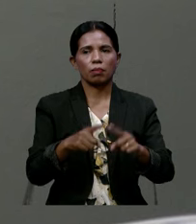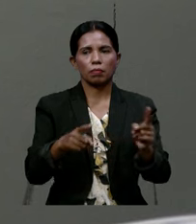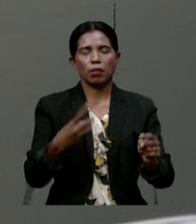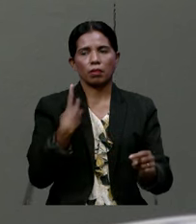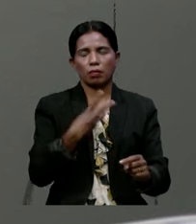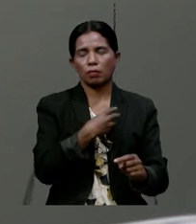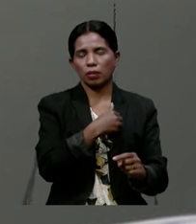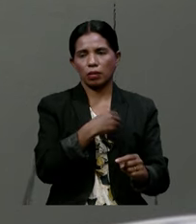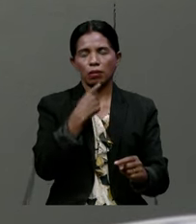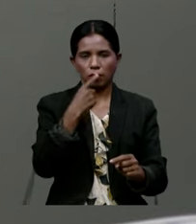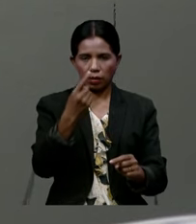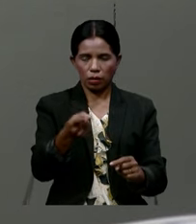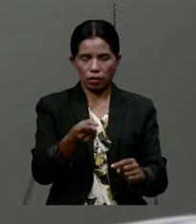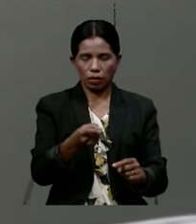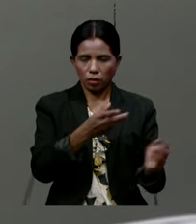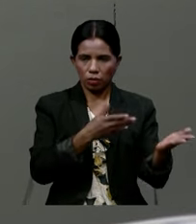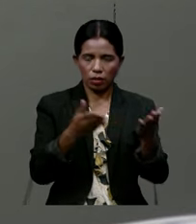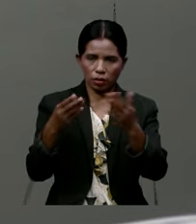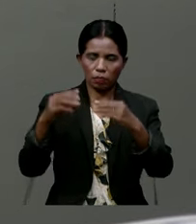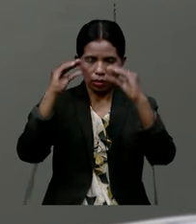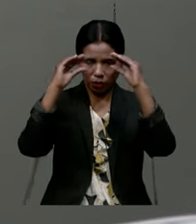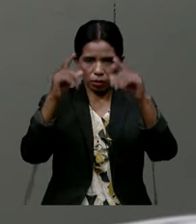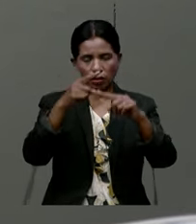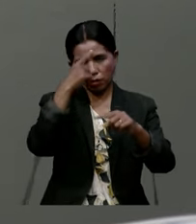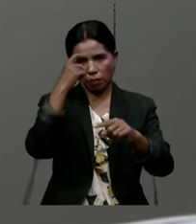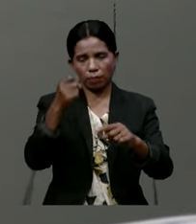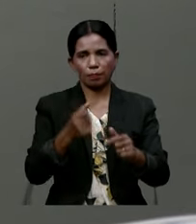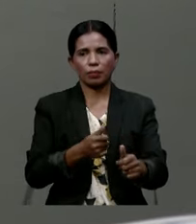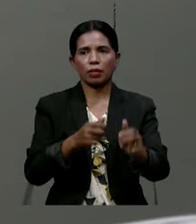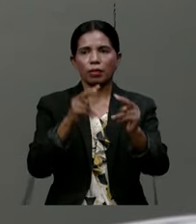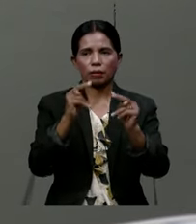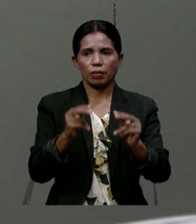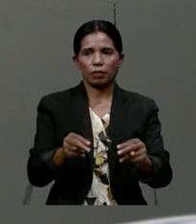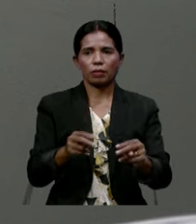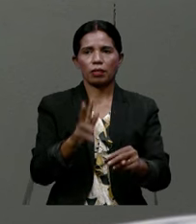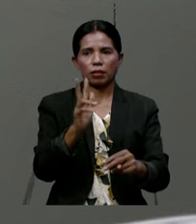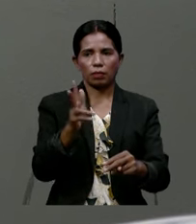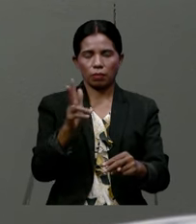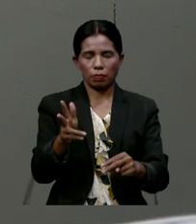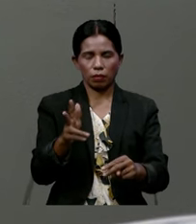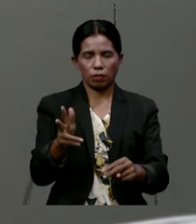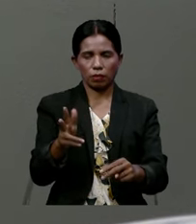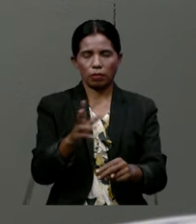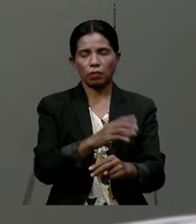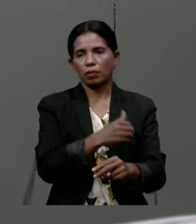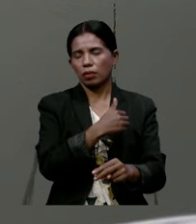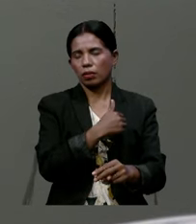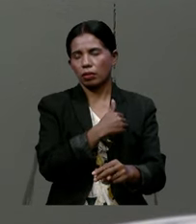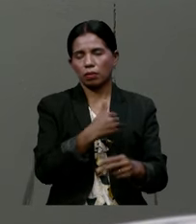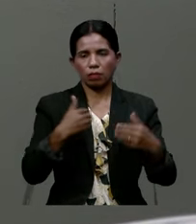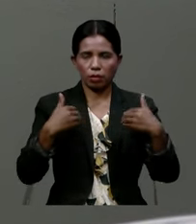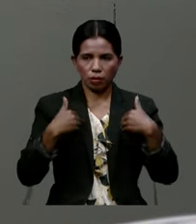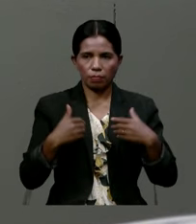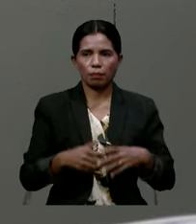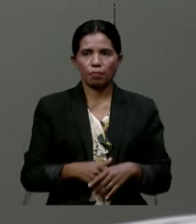bela orienta tamba baseava necessidade 30 mas sem menos ne a mim se dá coloca bem